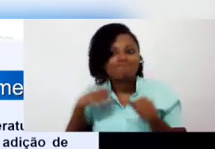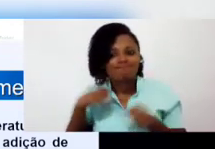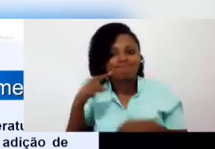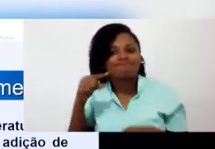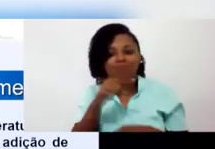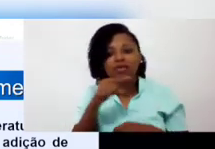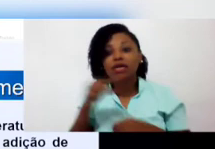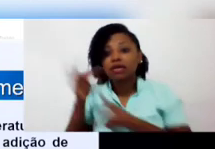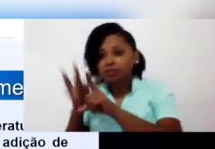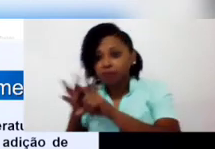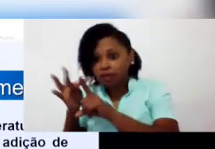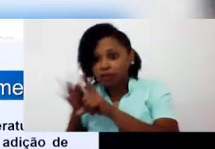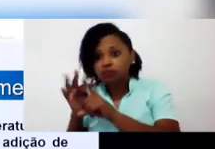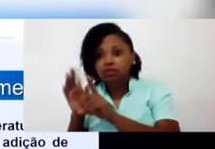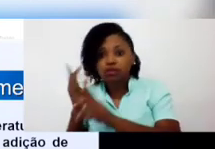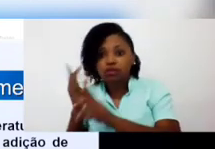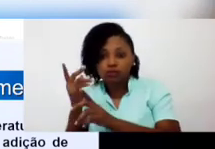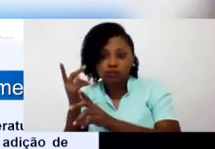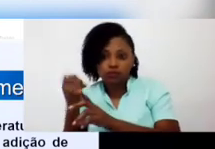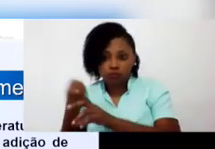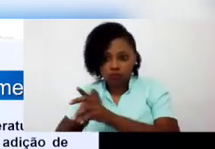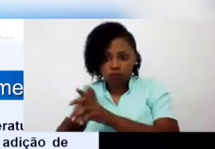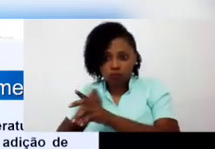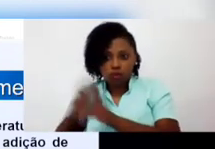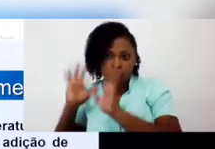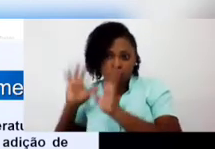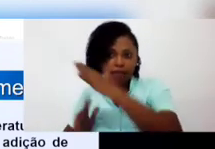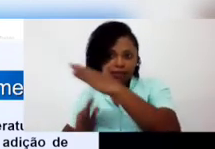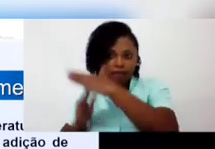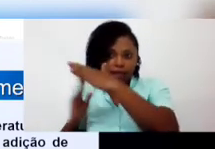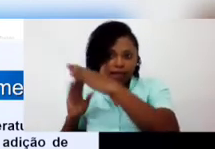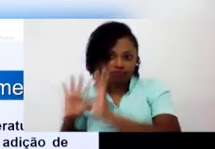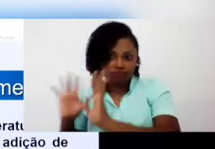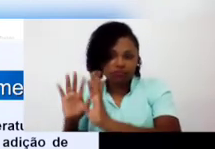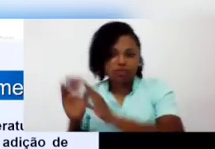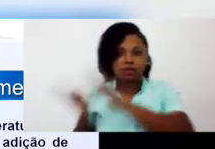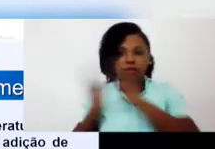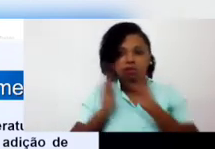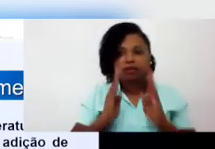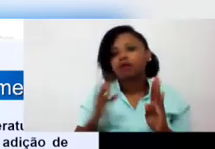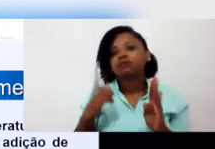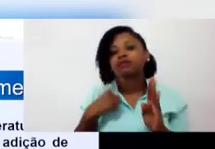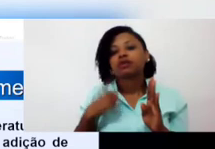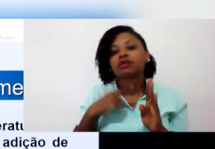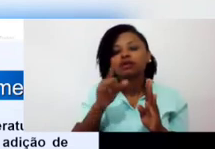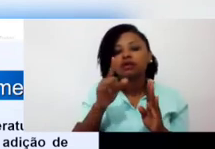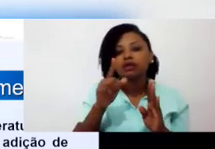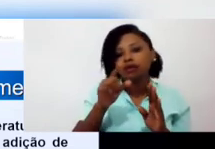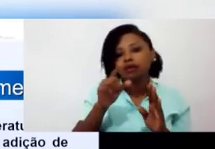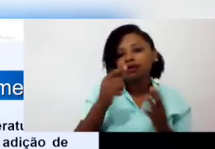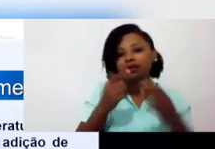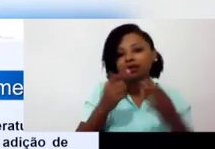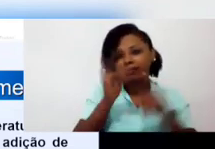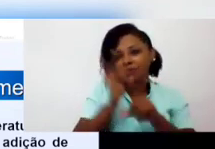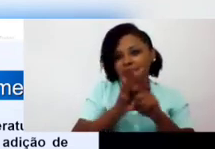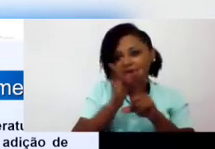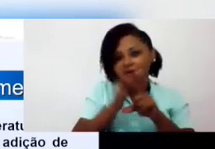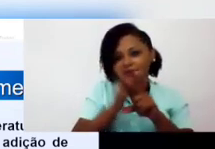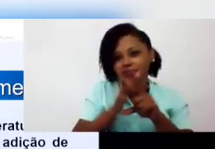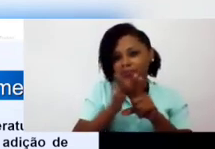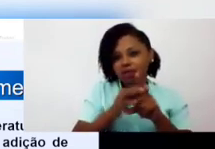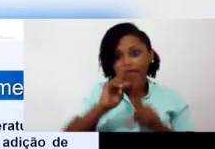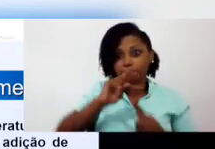Eu comecei com uma temperatura X e vou terminar com uma temperatura Y. Aqui eu tenho só água pura, e a água pura, vocês sabem